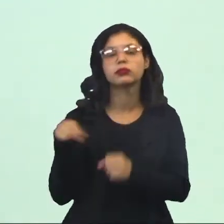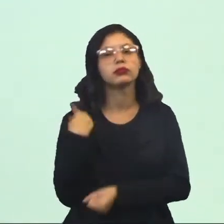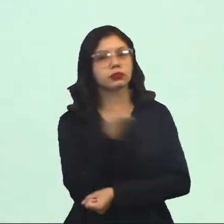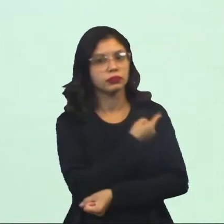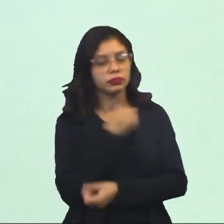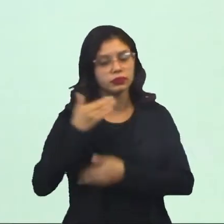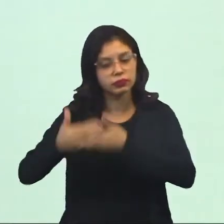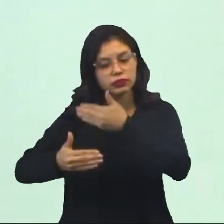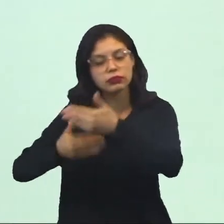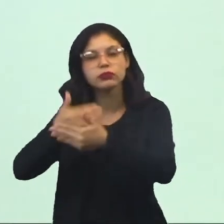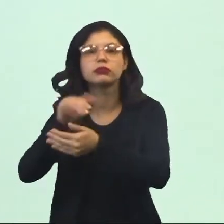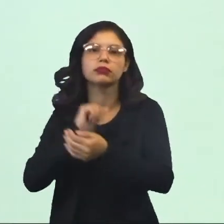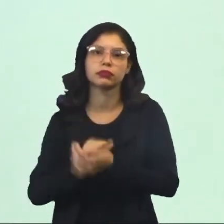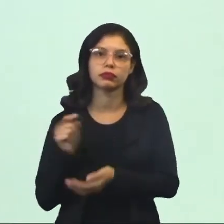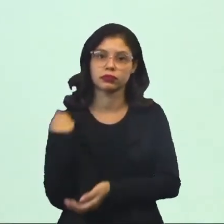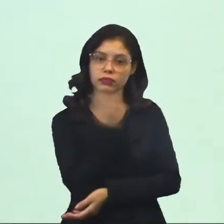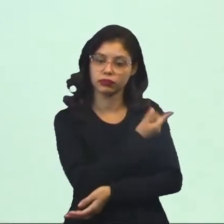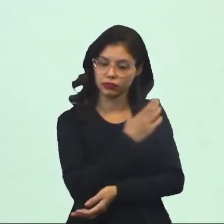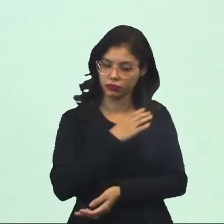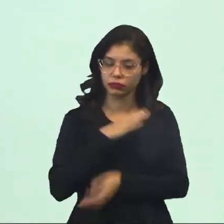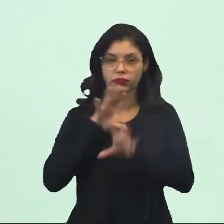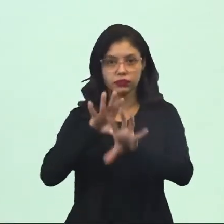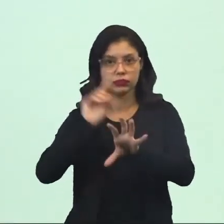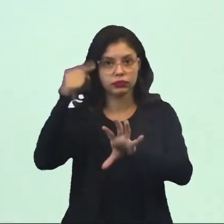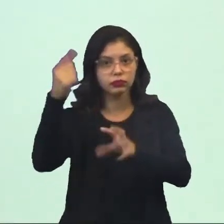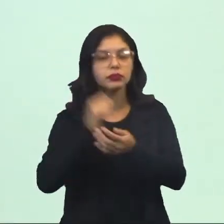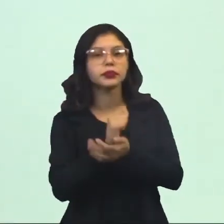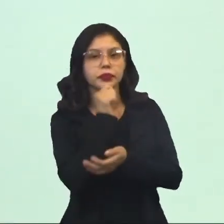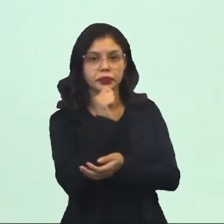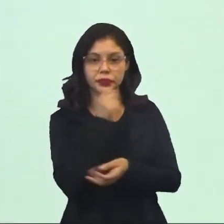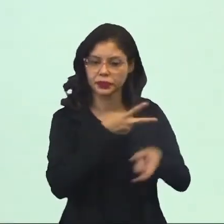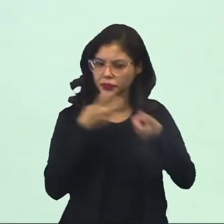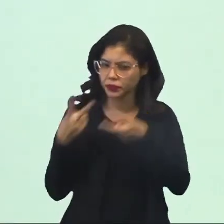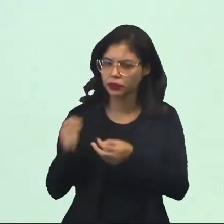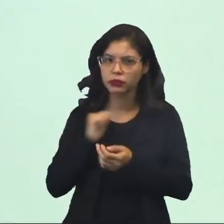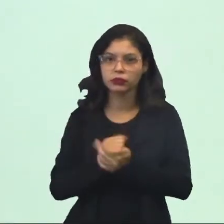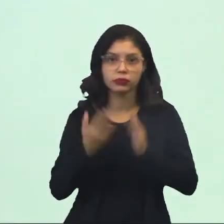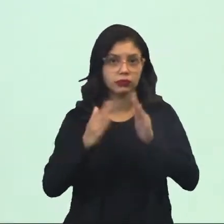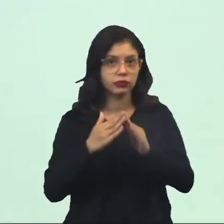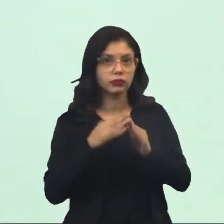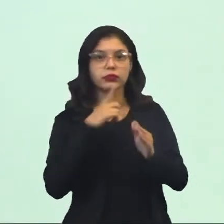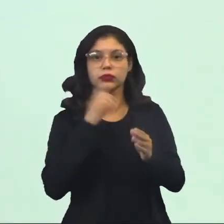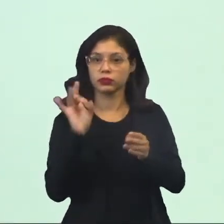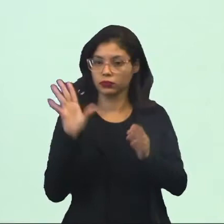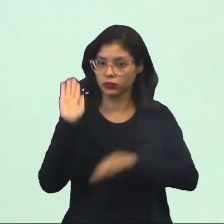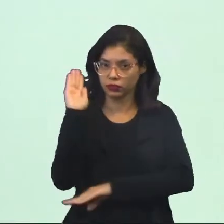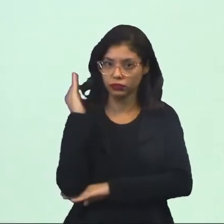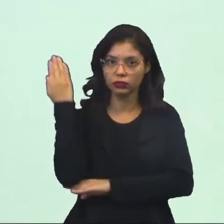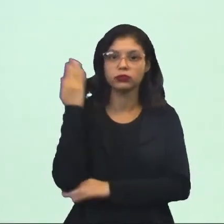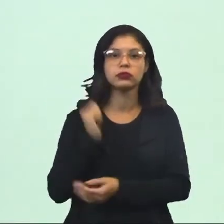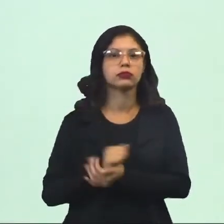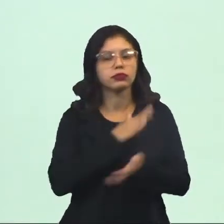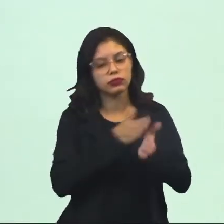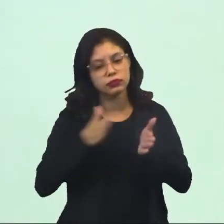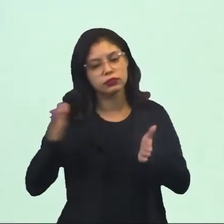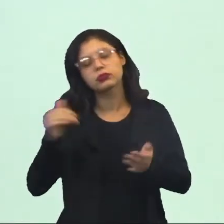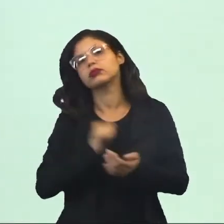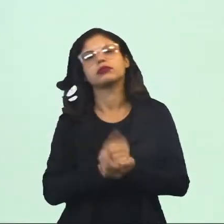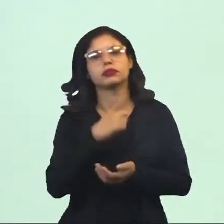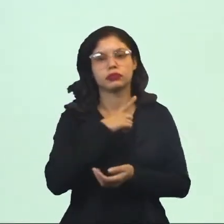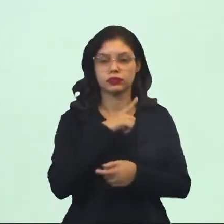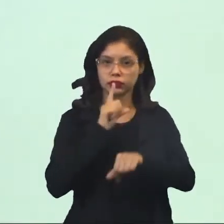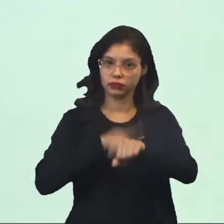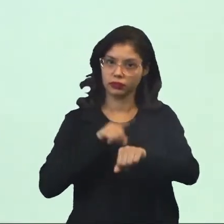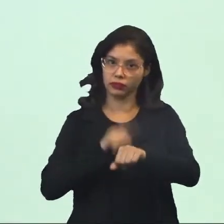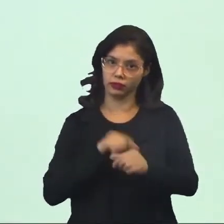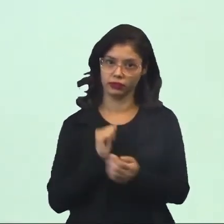a evolução das nossas cidades. Ali, nós ainda conseguimos perceber casas feitas apenas de madeira, mas com o passar do tempo, nós